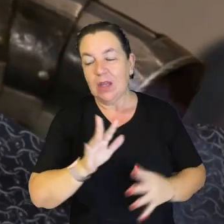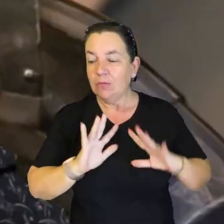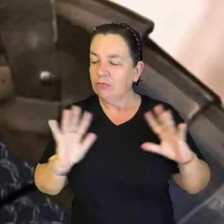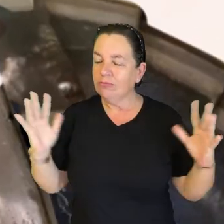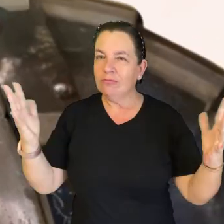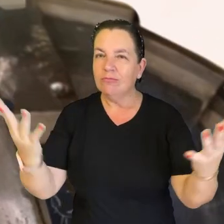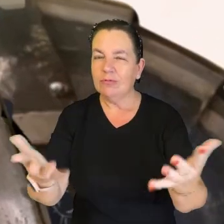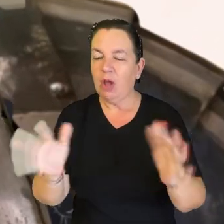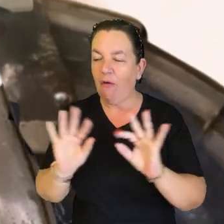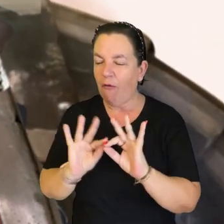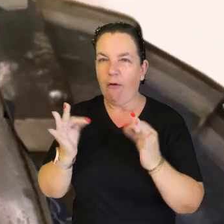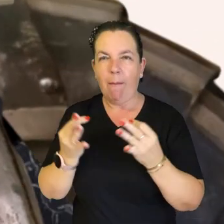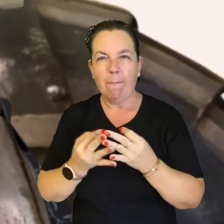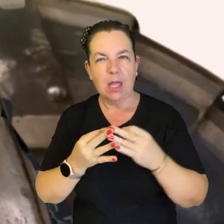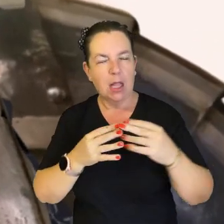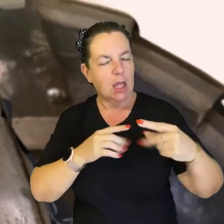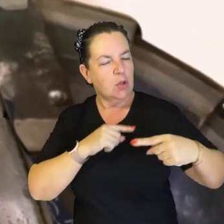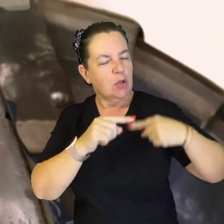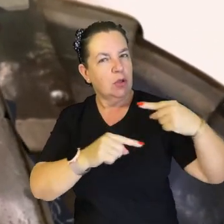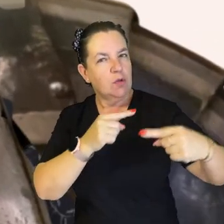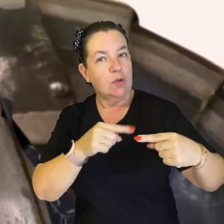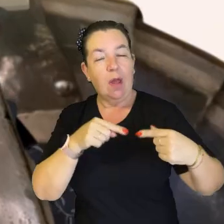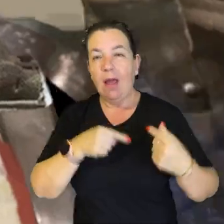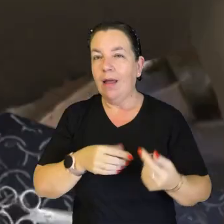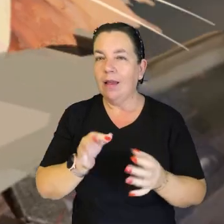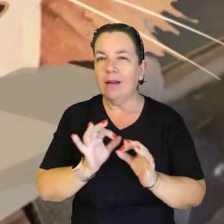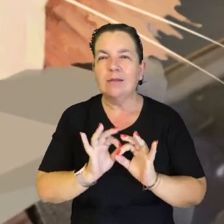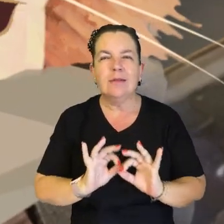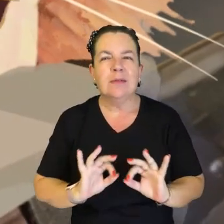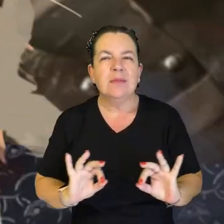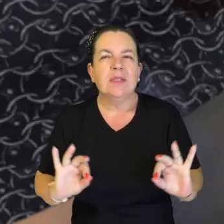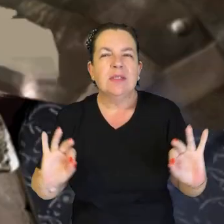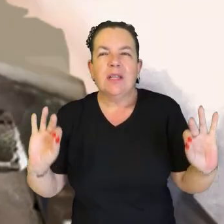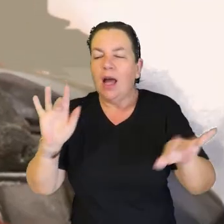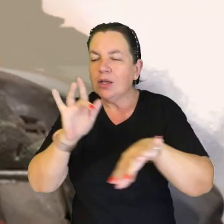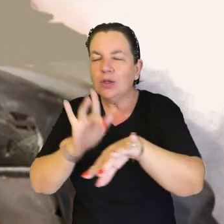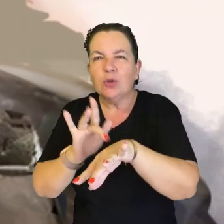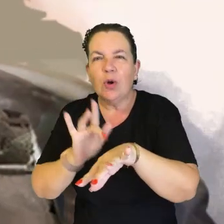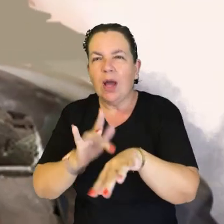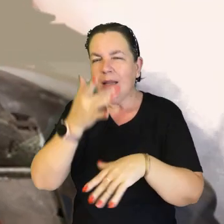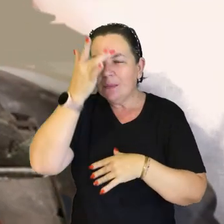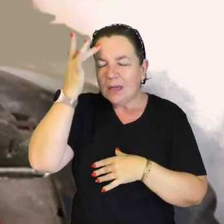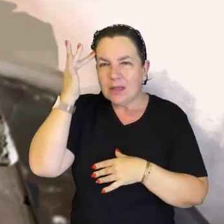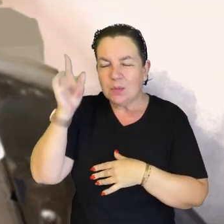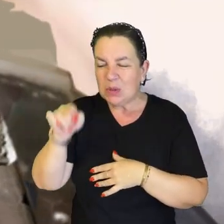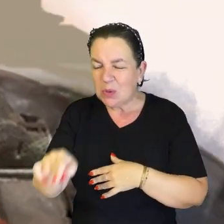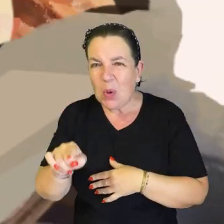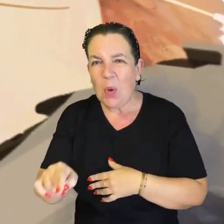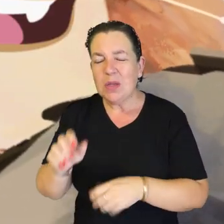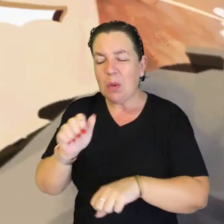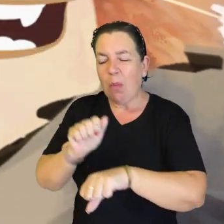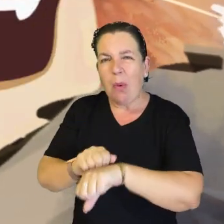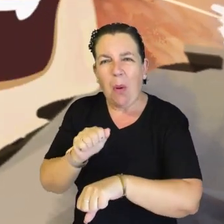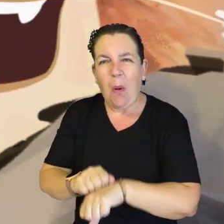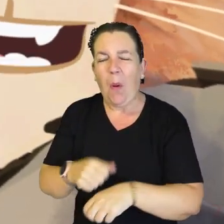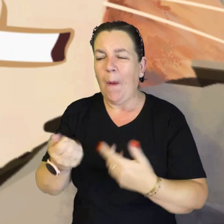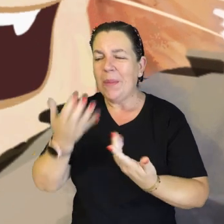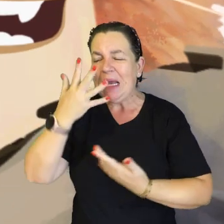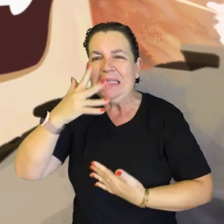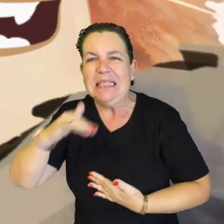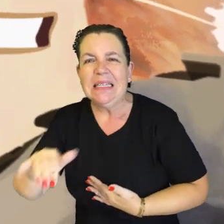fosse cercada de meninas das famílias mais tradicionais, era extremamente tocada com o que via nas ruas de Calcutá. Os bairros